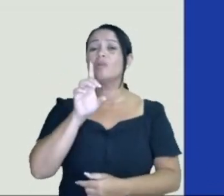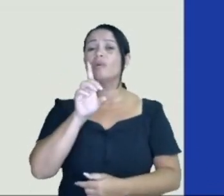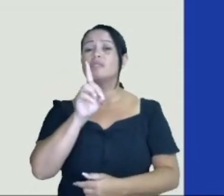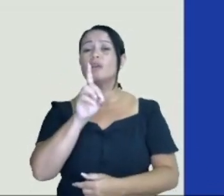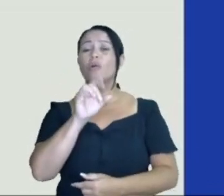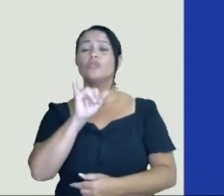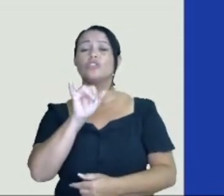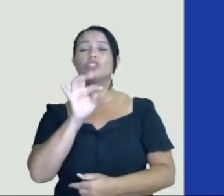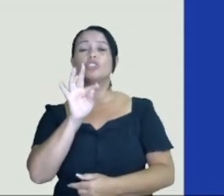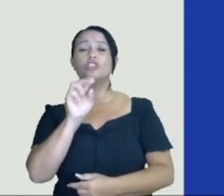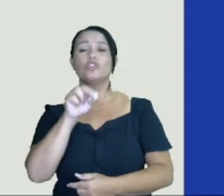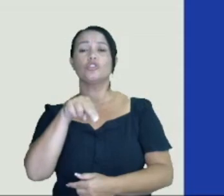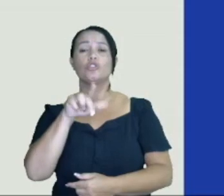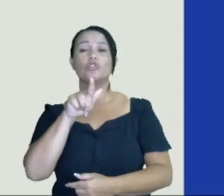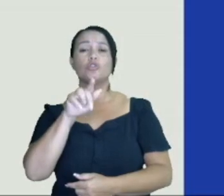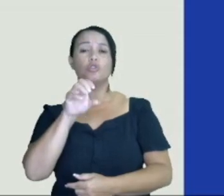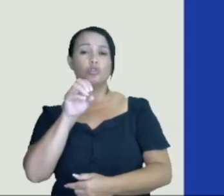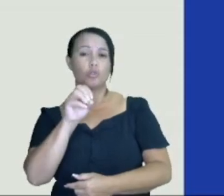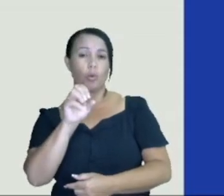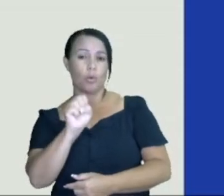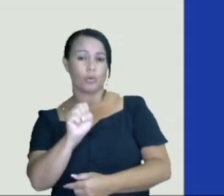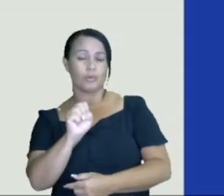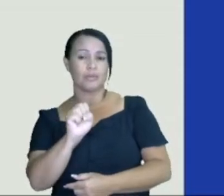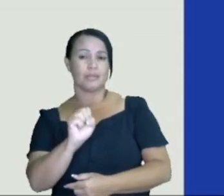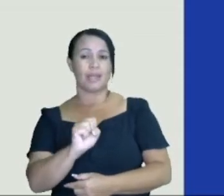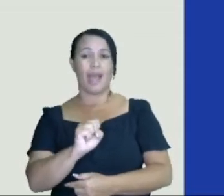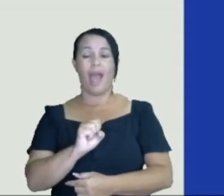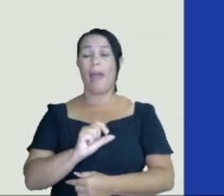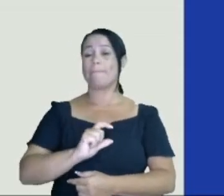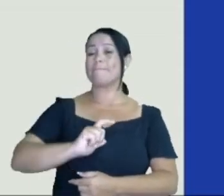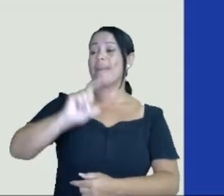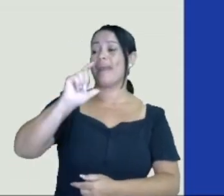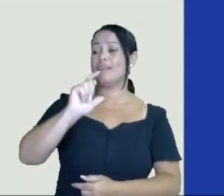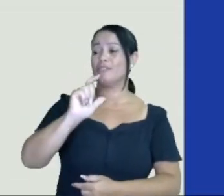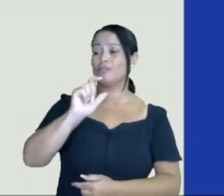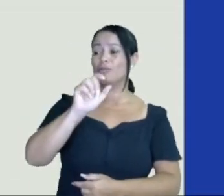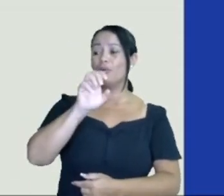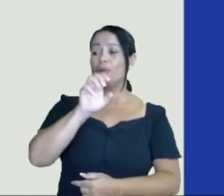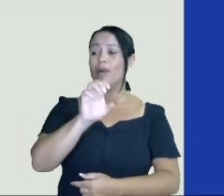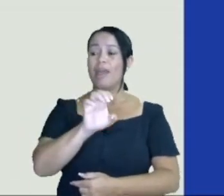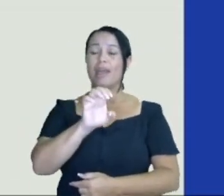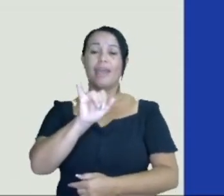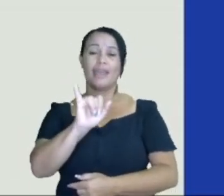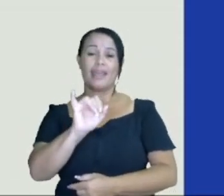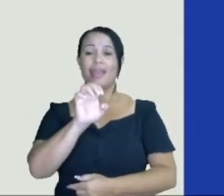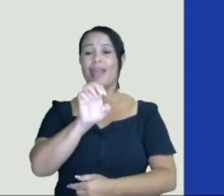ditongos abertos. Ei, eu, oi,